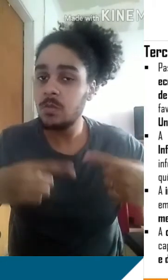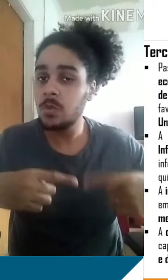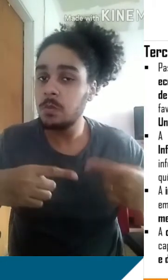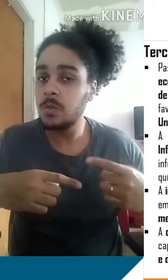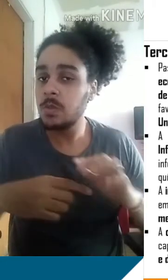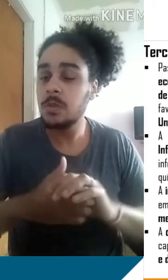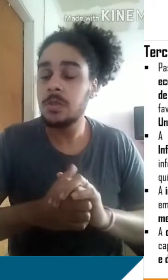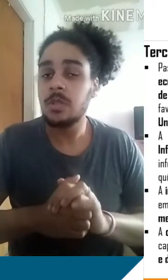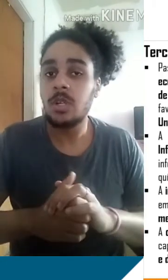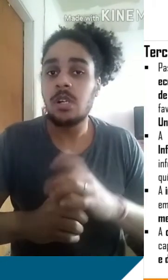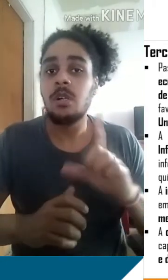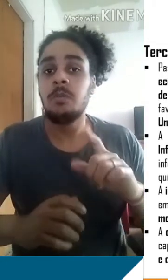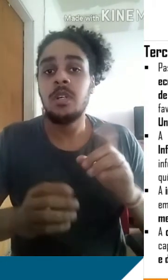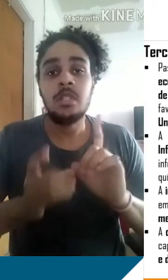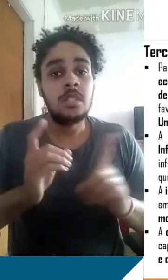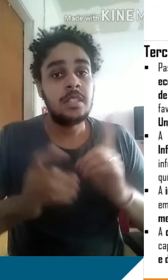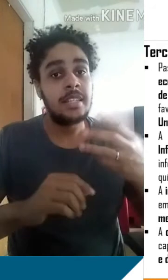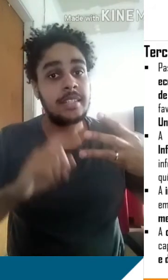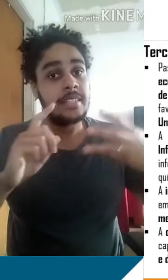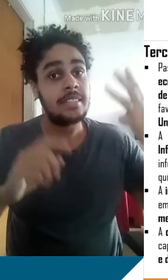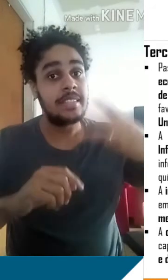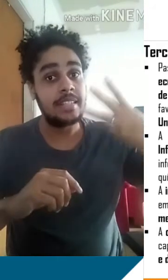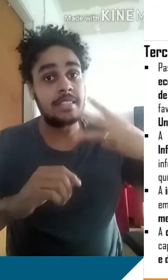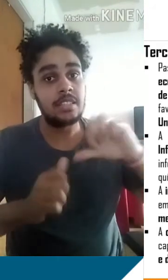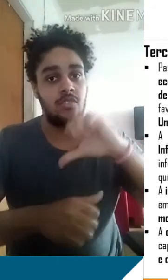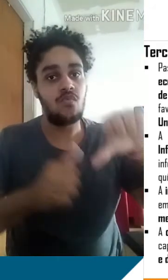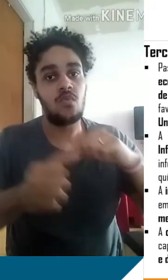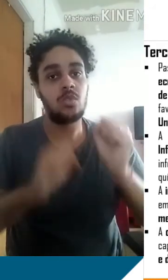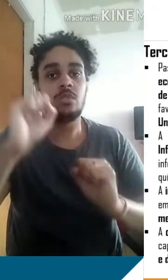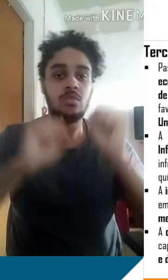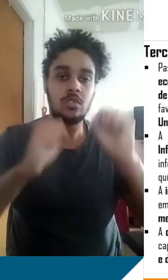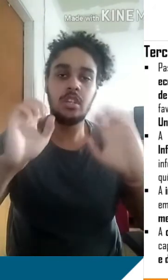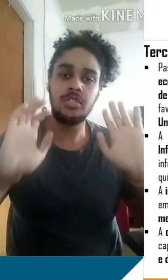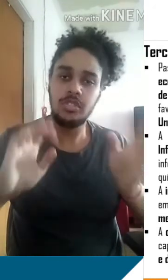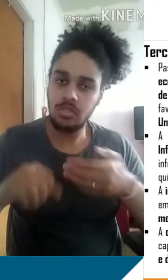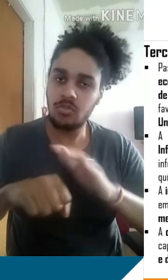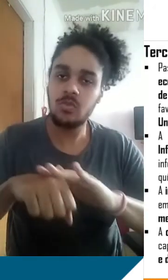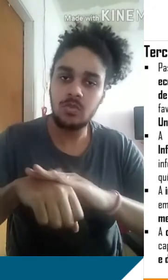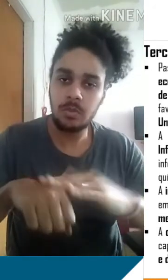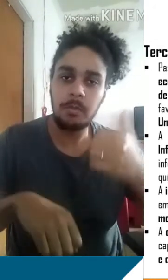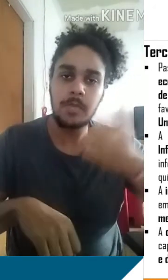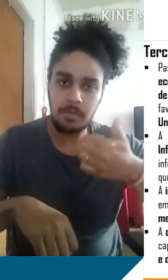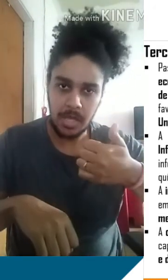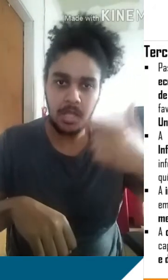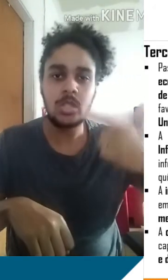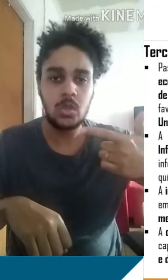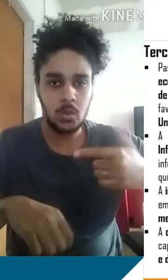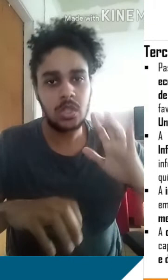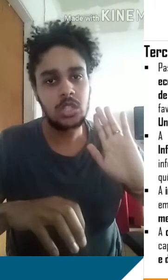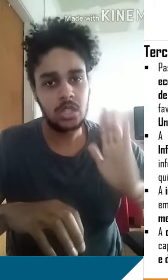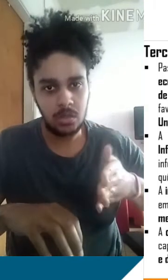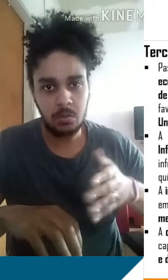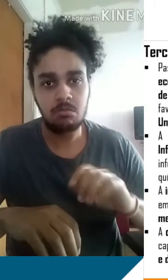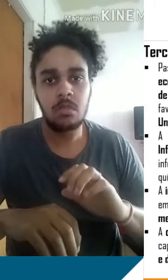segunda numa tentativa de compreensão dessas perspectivas para o período atual, né? Lembrando sempre que uma não